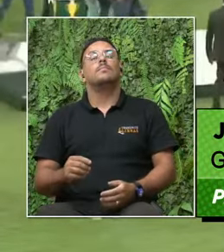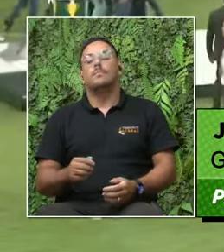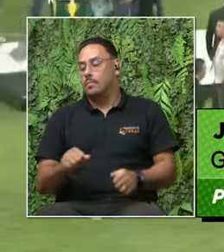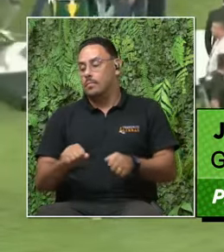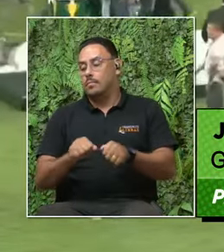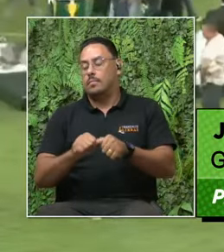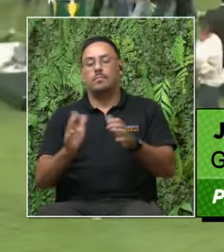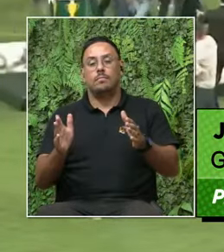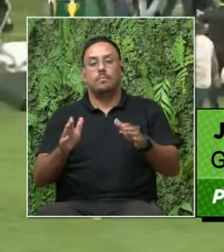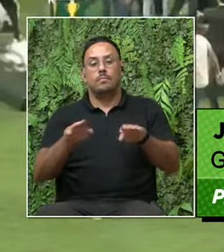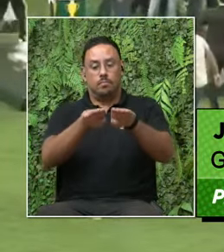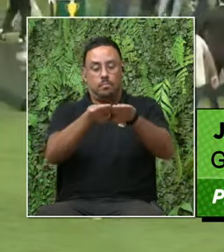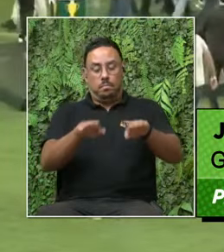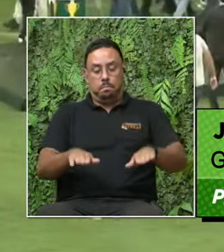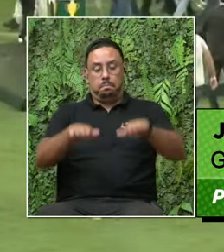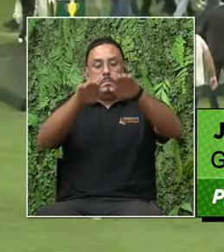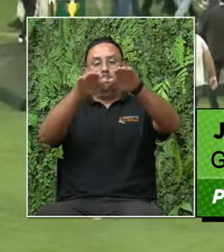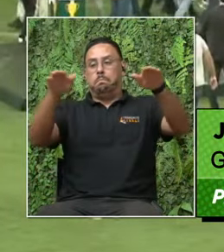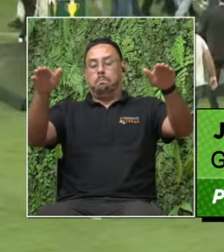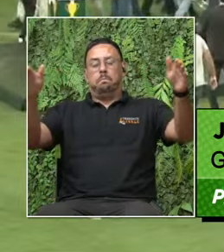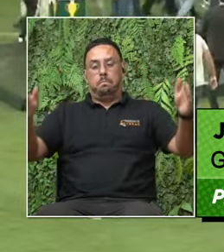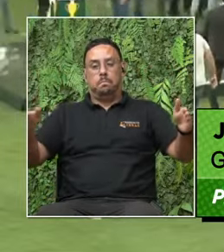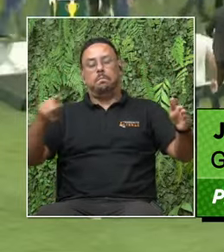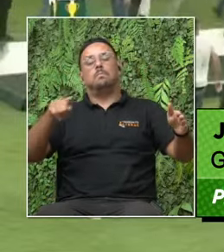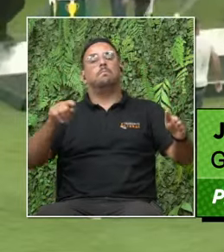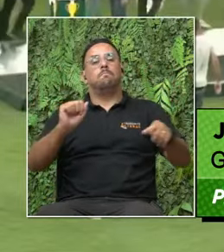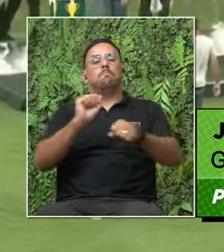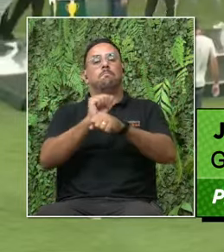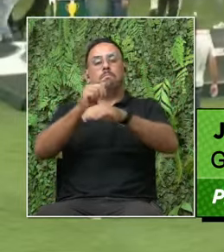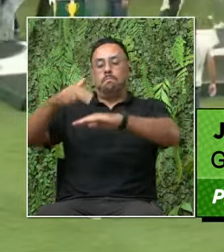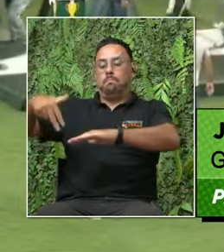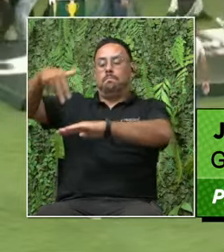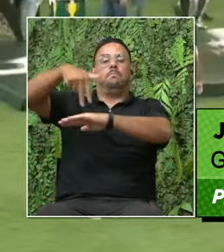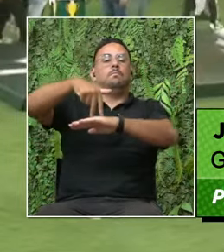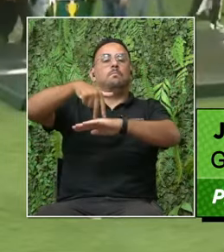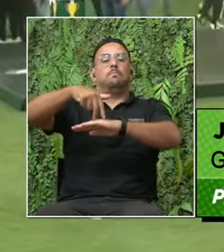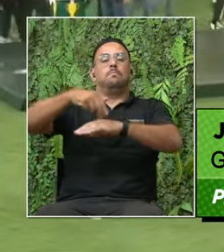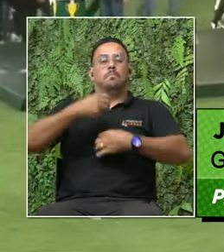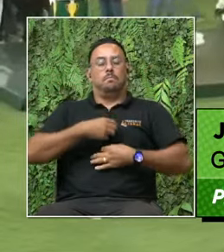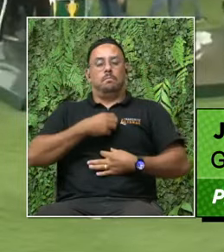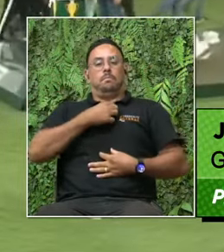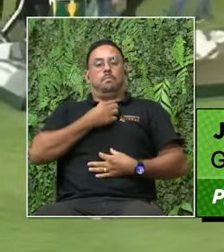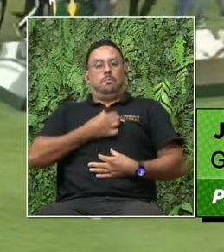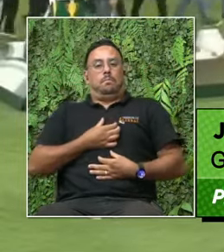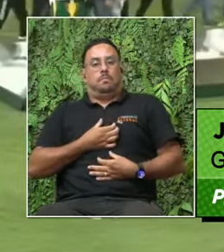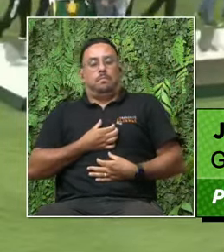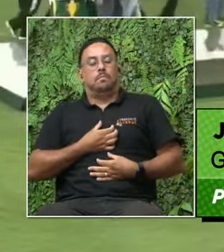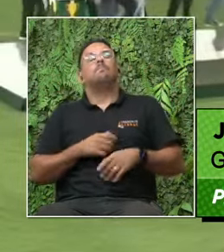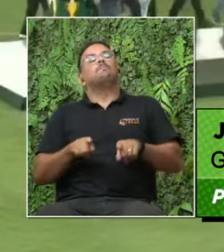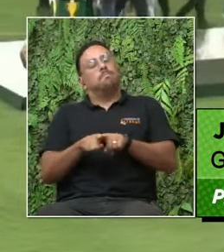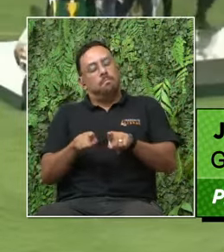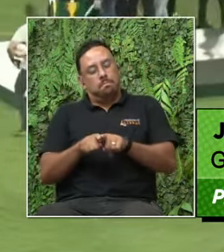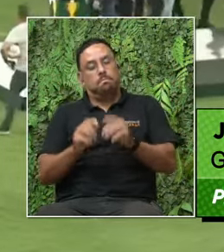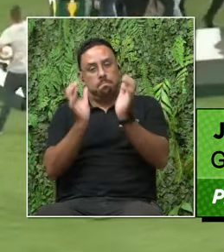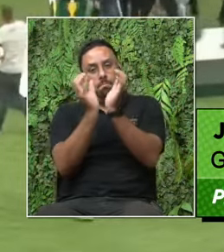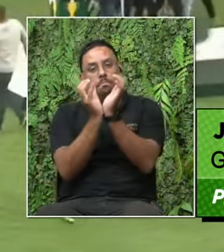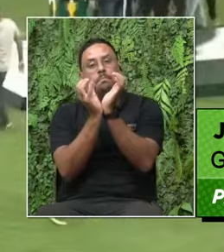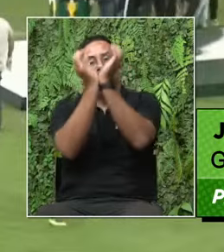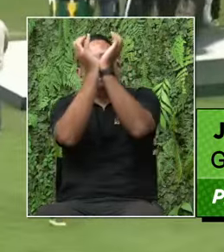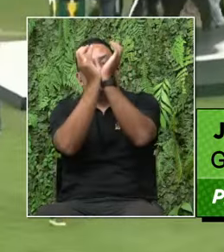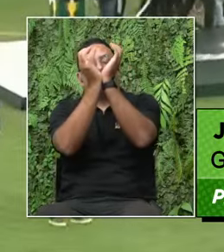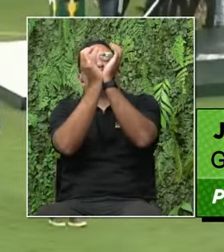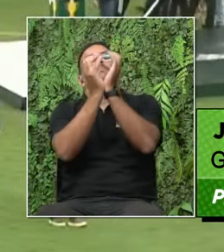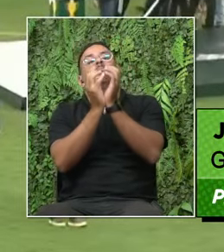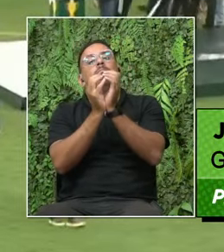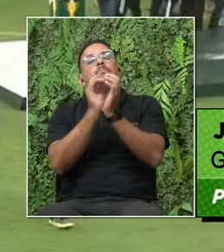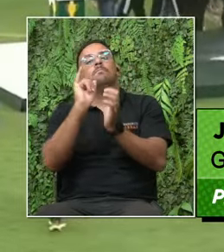vai se formando ali o pódio né vai se montando o pódio pra entrega de medalhas e também PR pro troféu Como disse